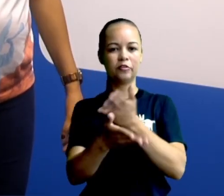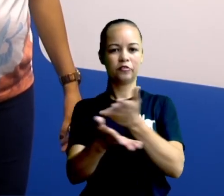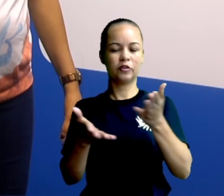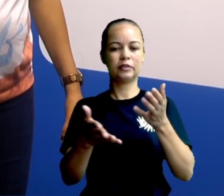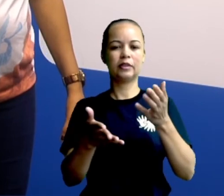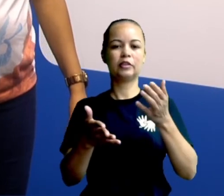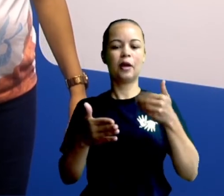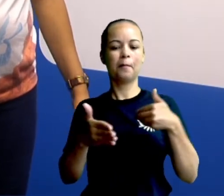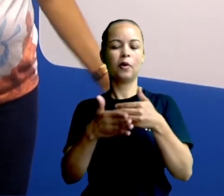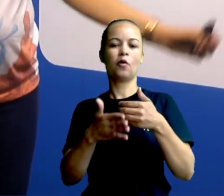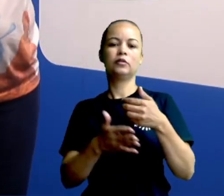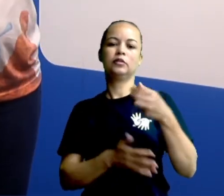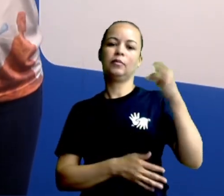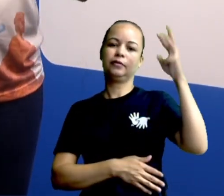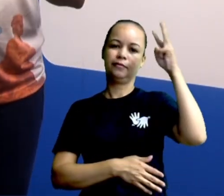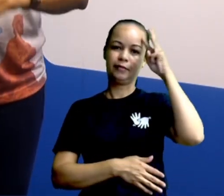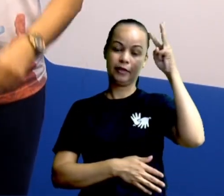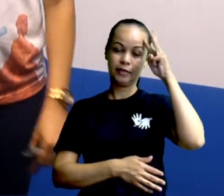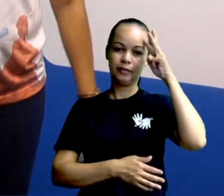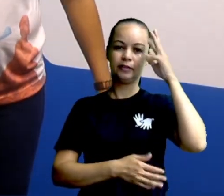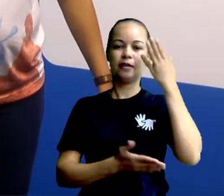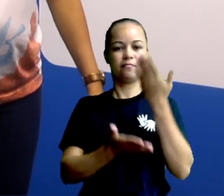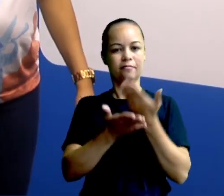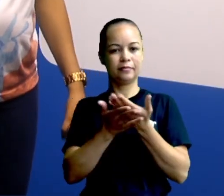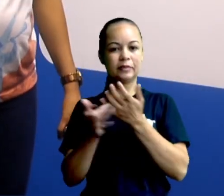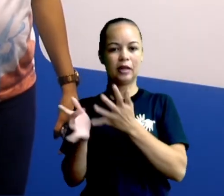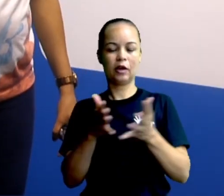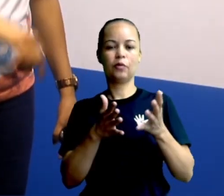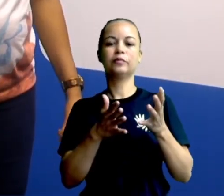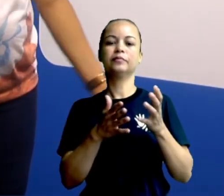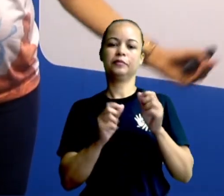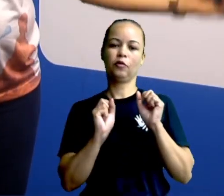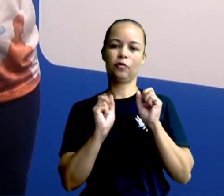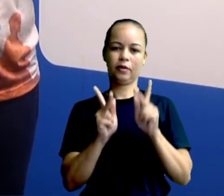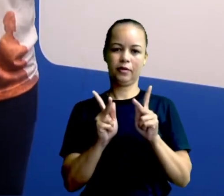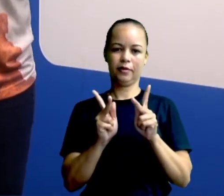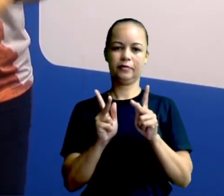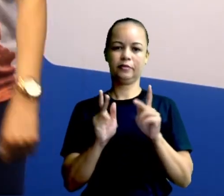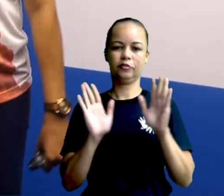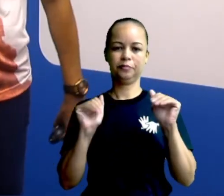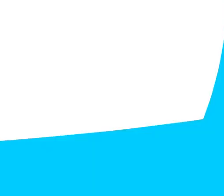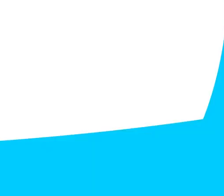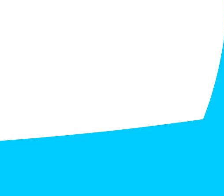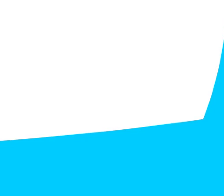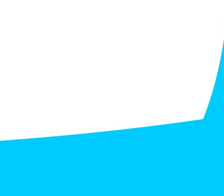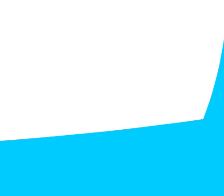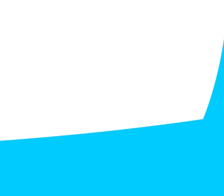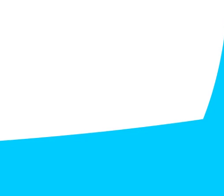na próxima aula, no mesmo horário, terça-feira que vem. Até lá!